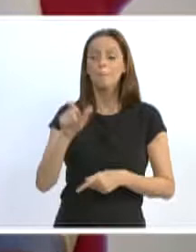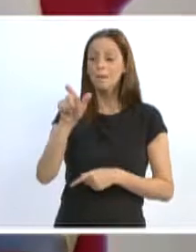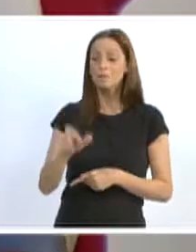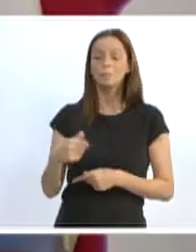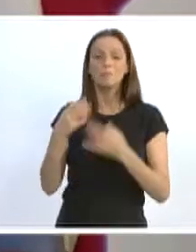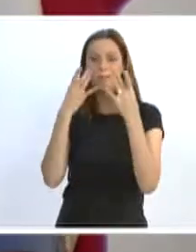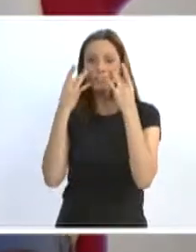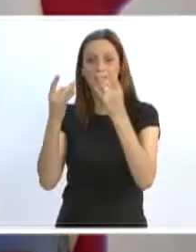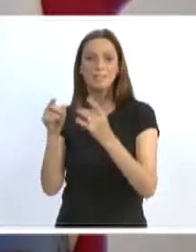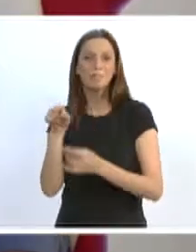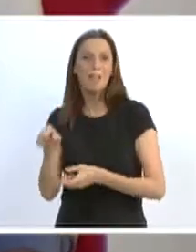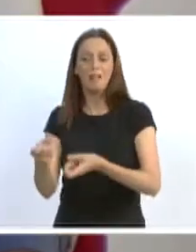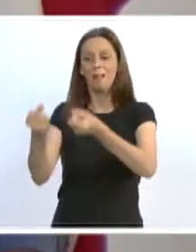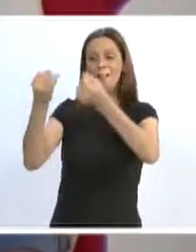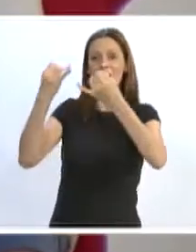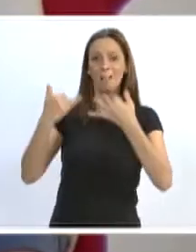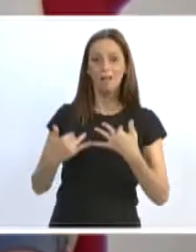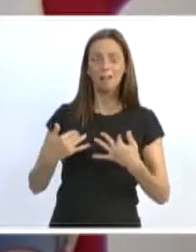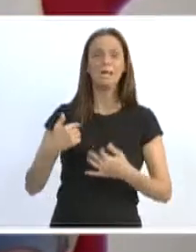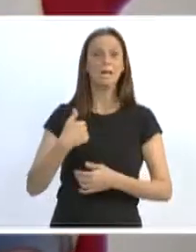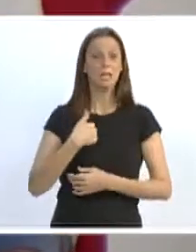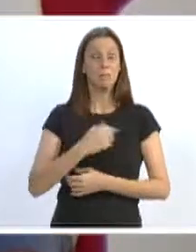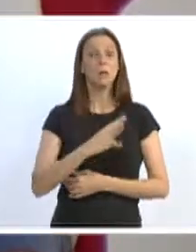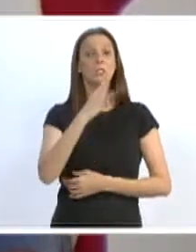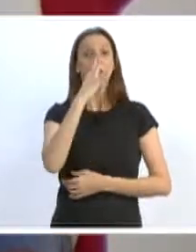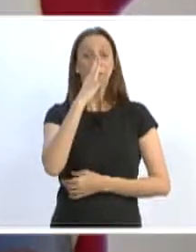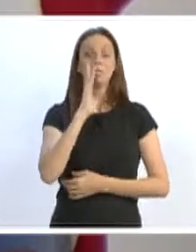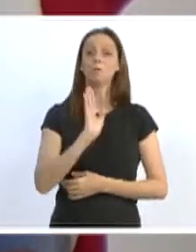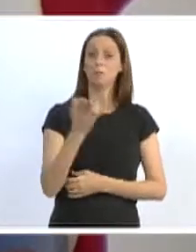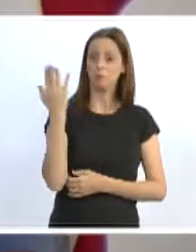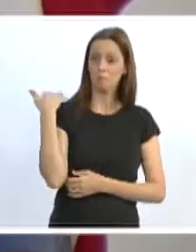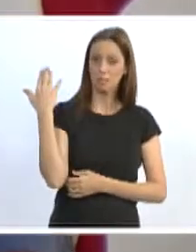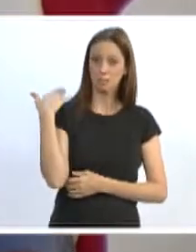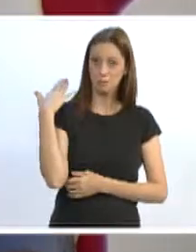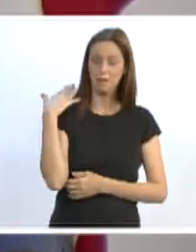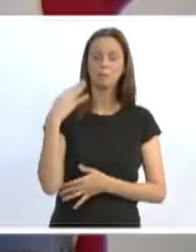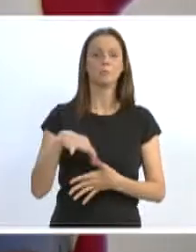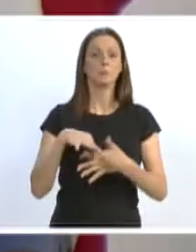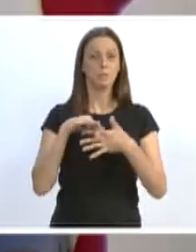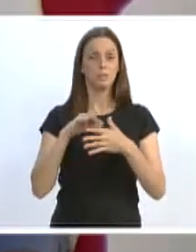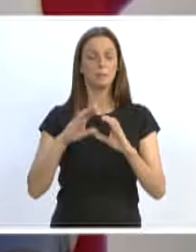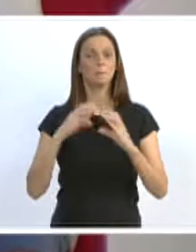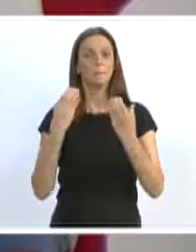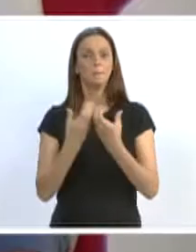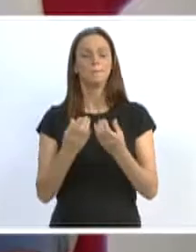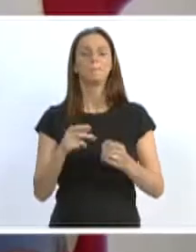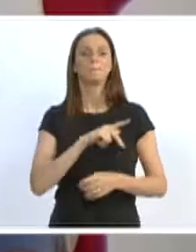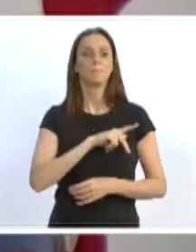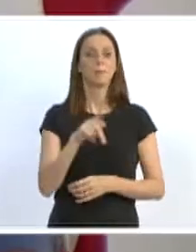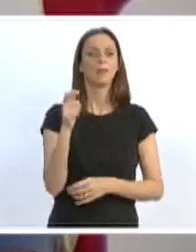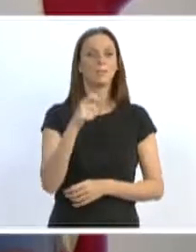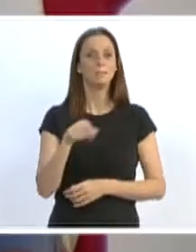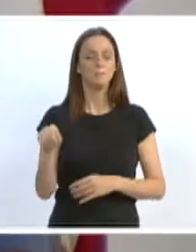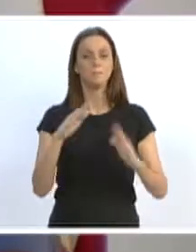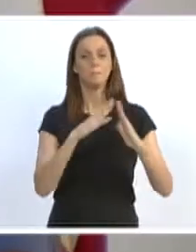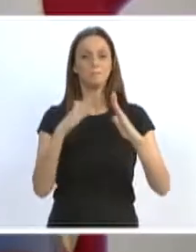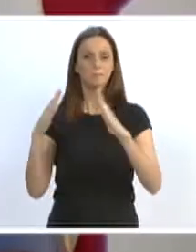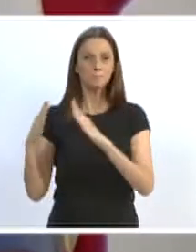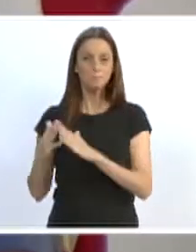tem uma coisa que eu admiro enquanto o líder comunitário que fui enquanto presidente de associações de moradores